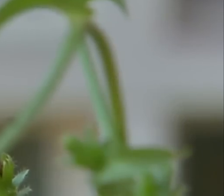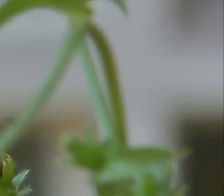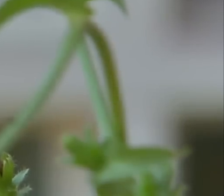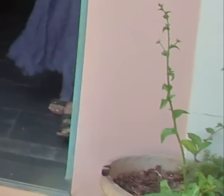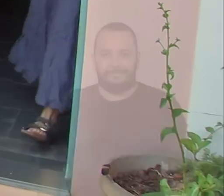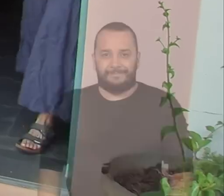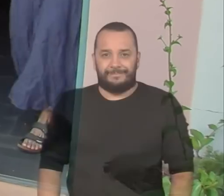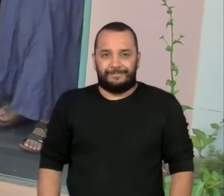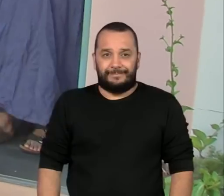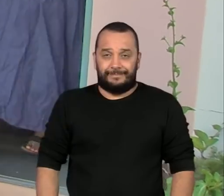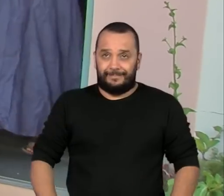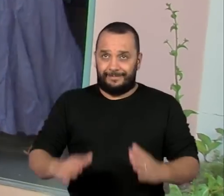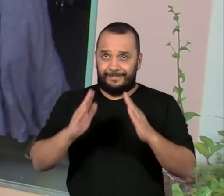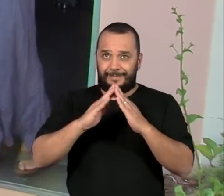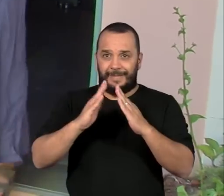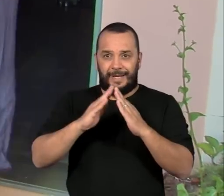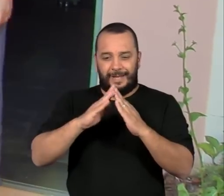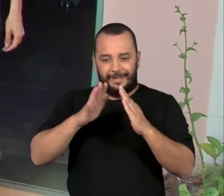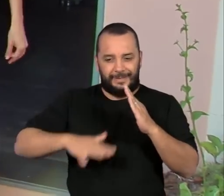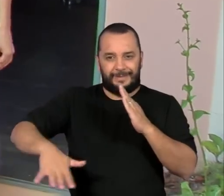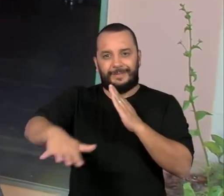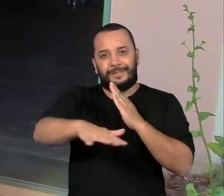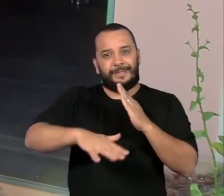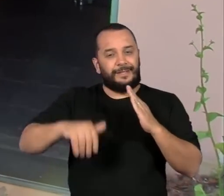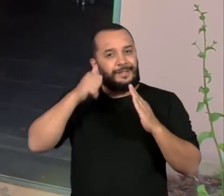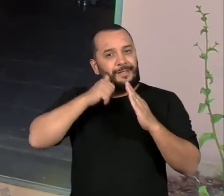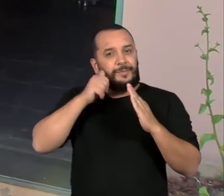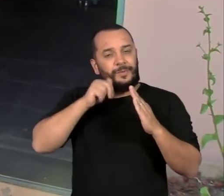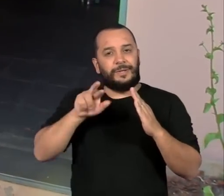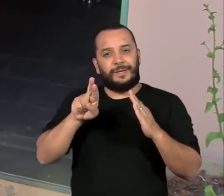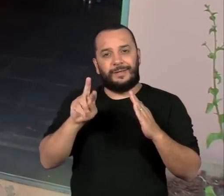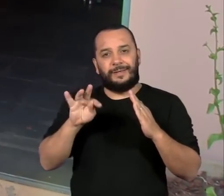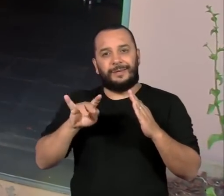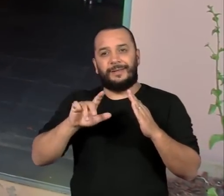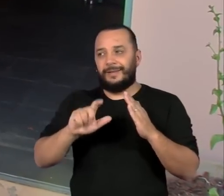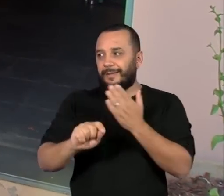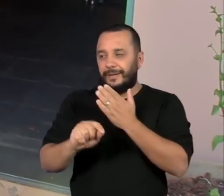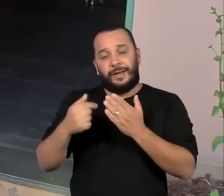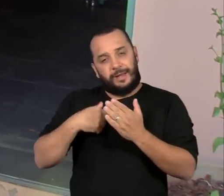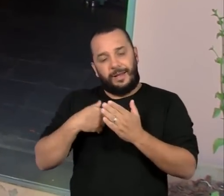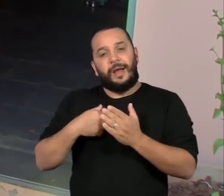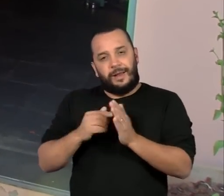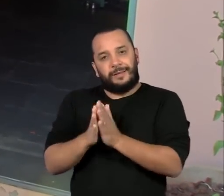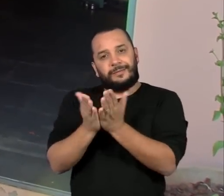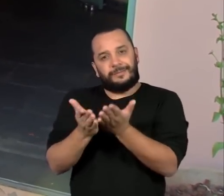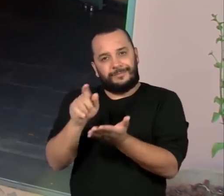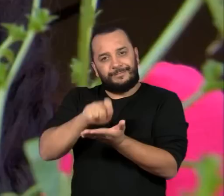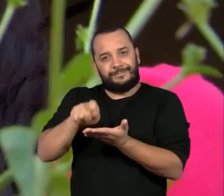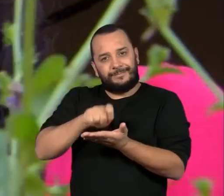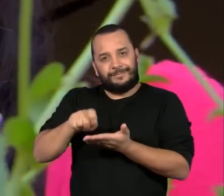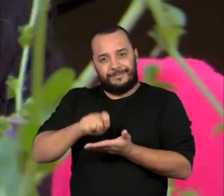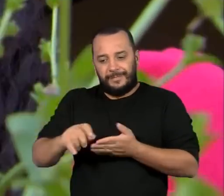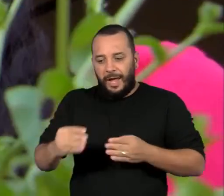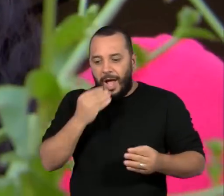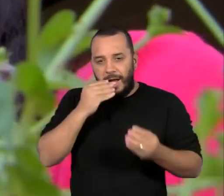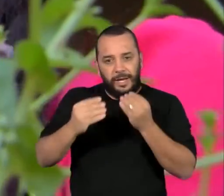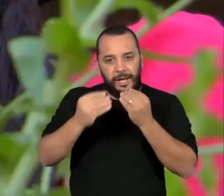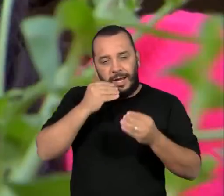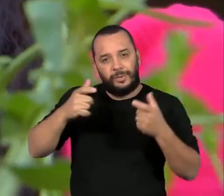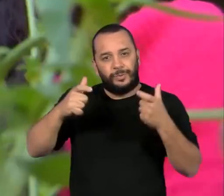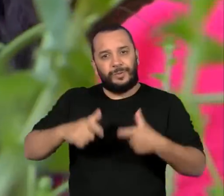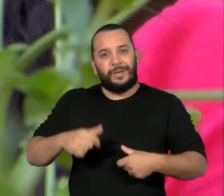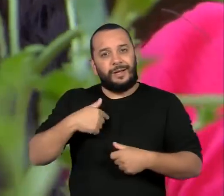O quintal da casa da autora e ilustradora de livros de culinária vegetariana Rita Taraborelli, em